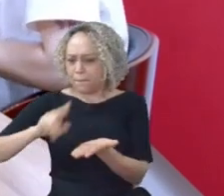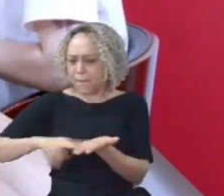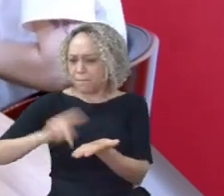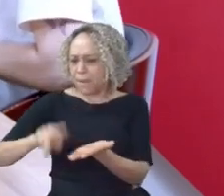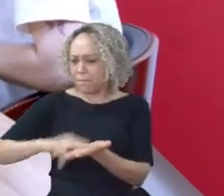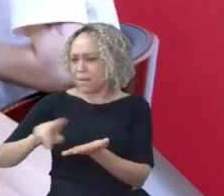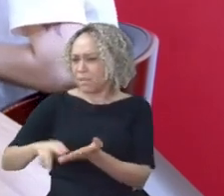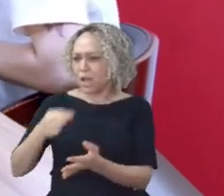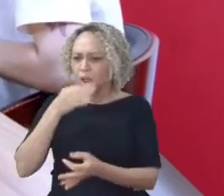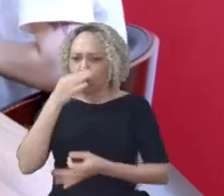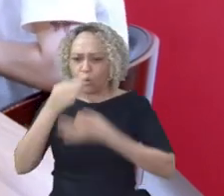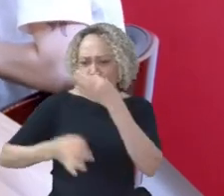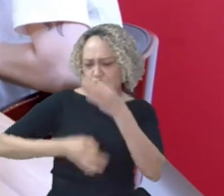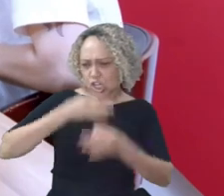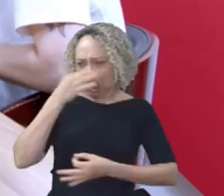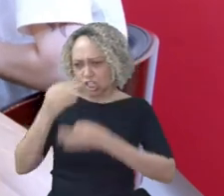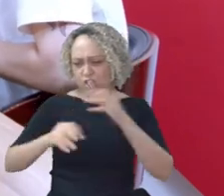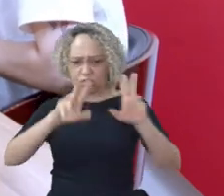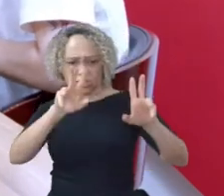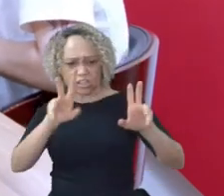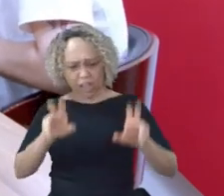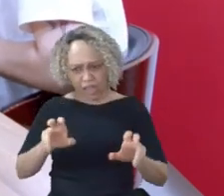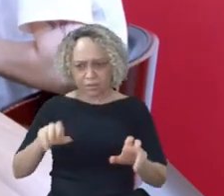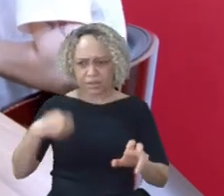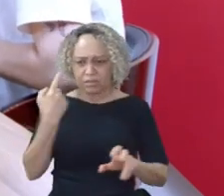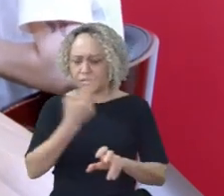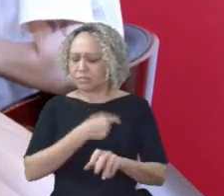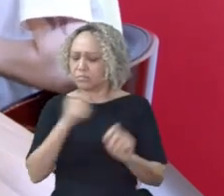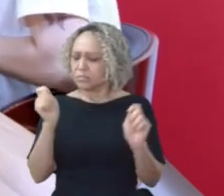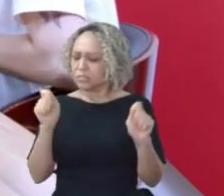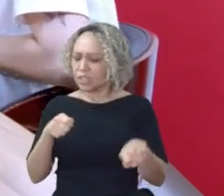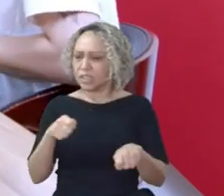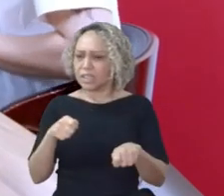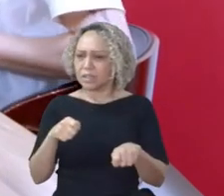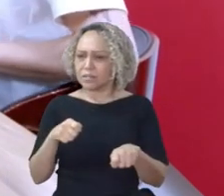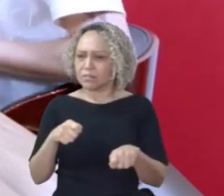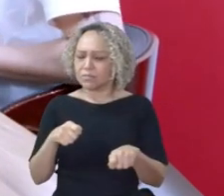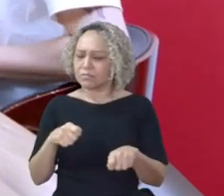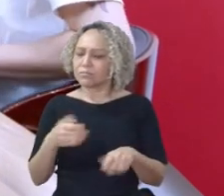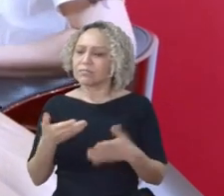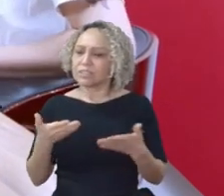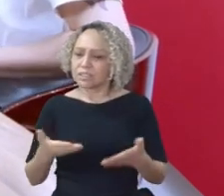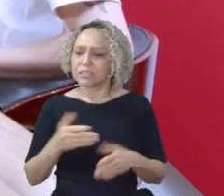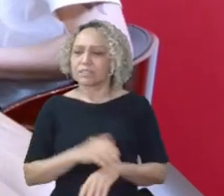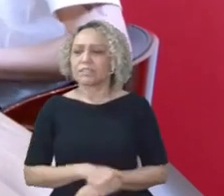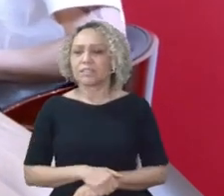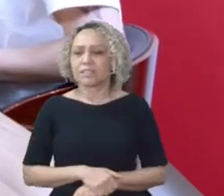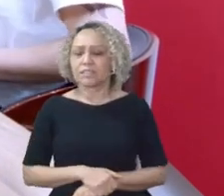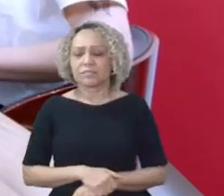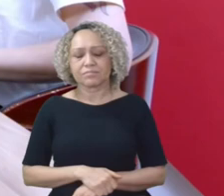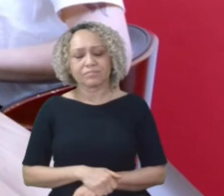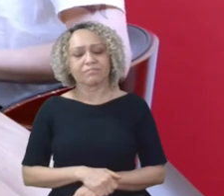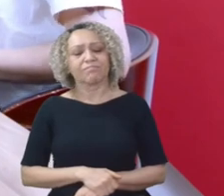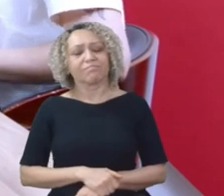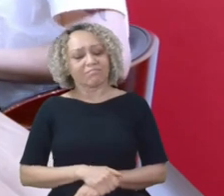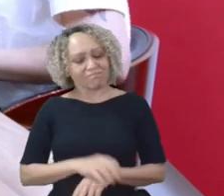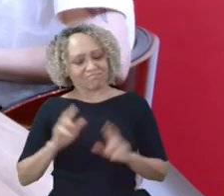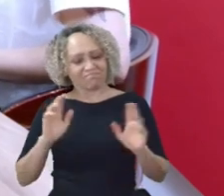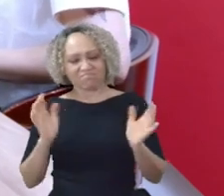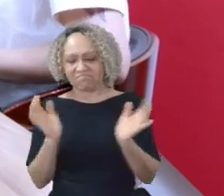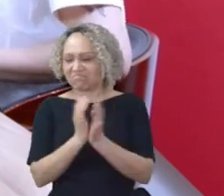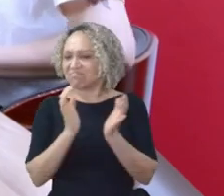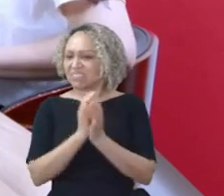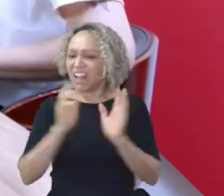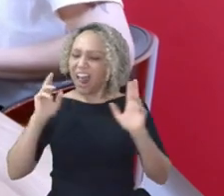recados, sugestões de temas que a gente pode tratar aqui no Pode Tremer. A galera pode participar, enviar vídeo,